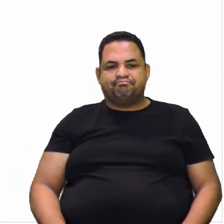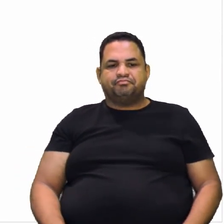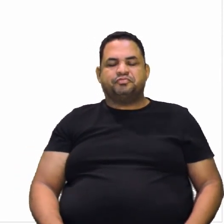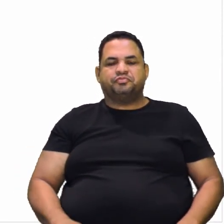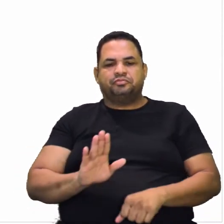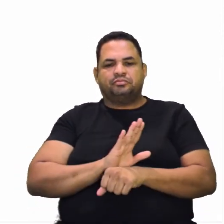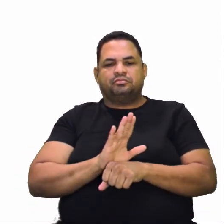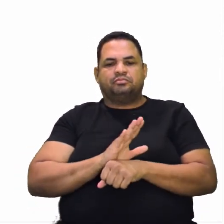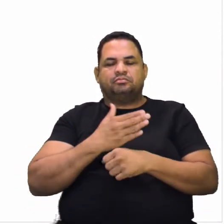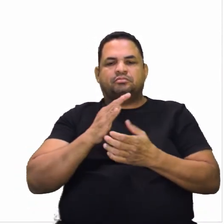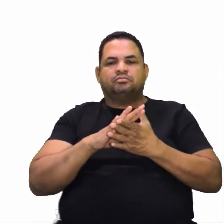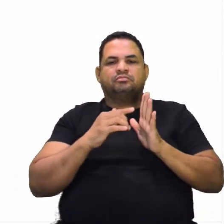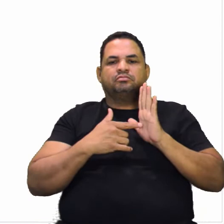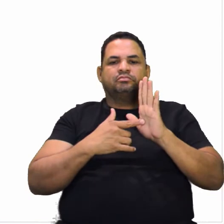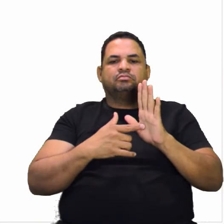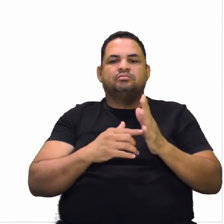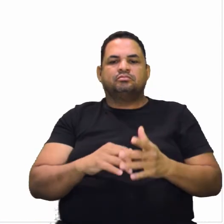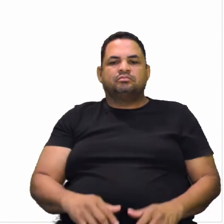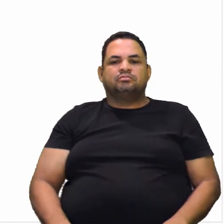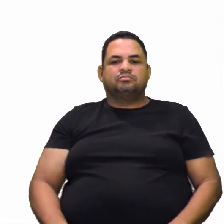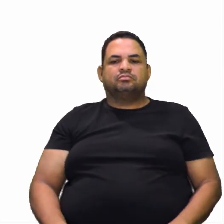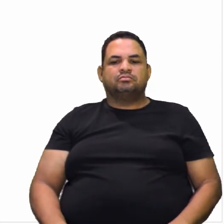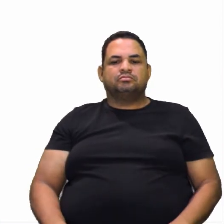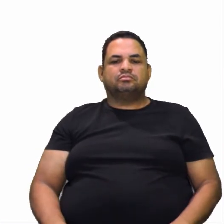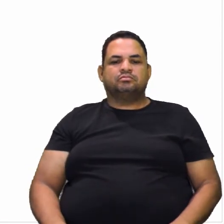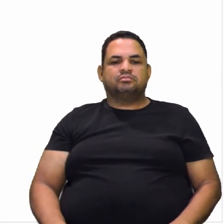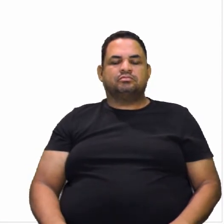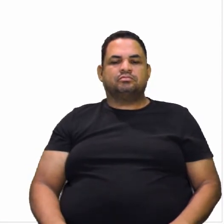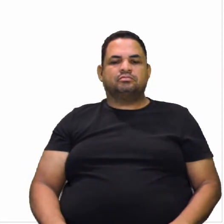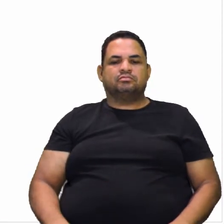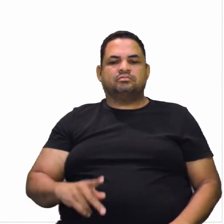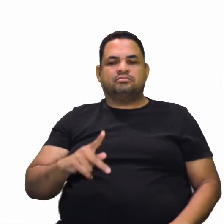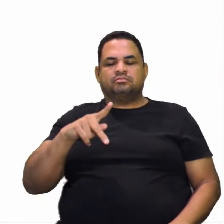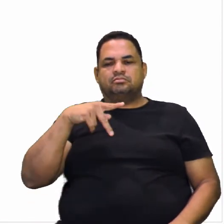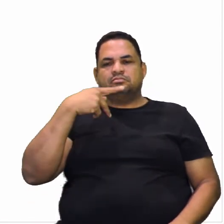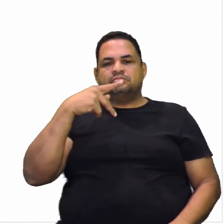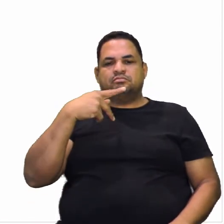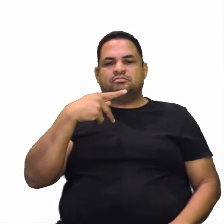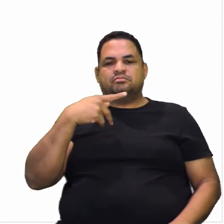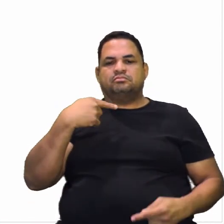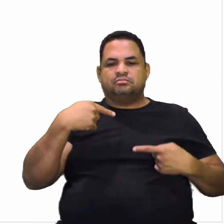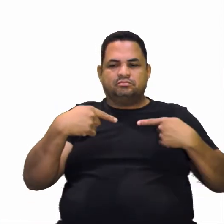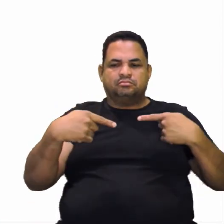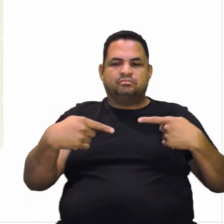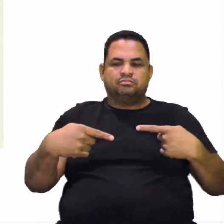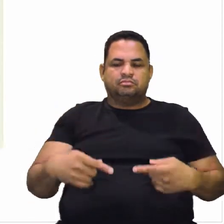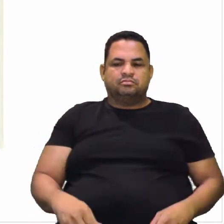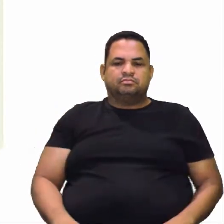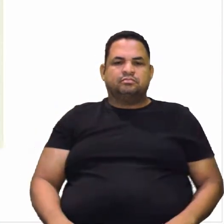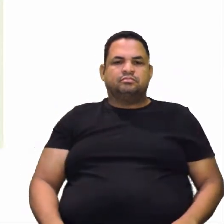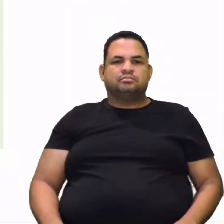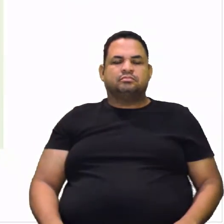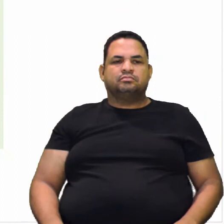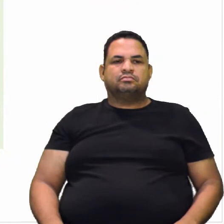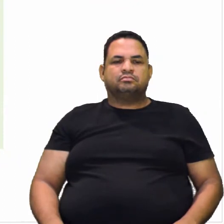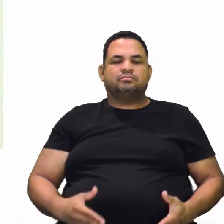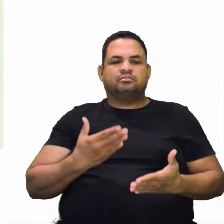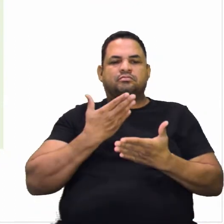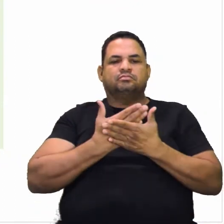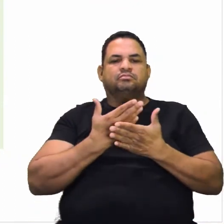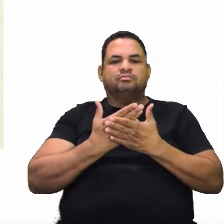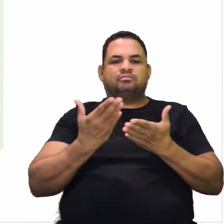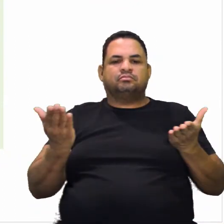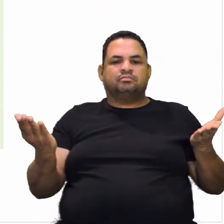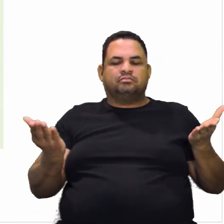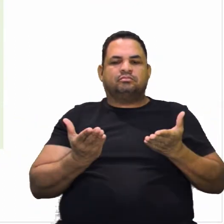Rodrigo Santoro representa Xerxes. Ele fala sobre essa batalha. E para a aula